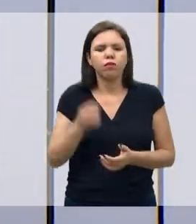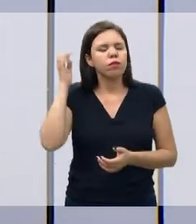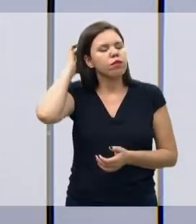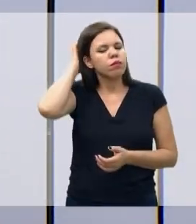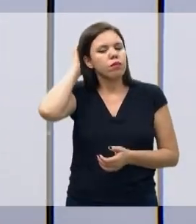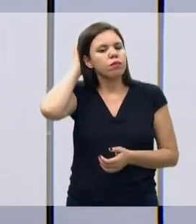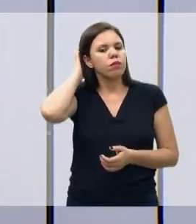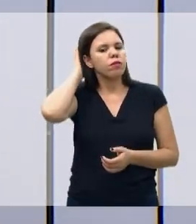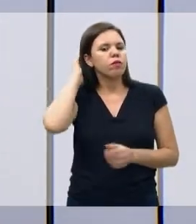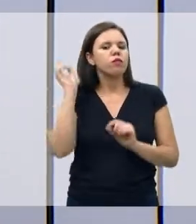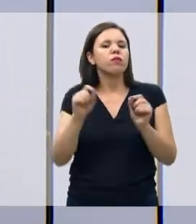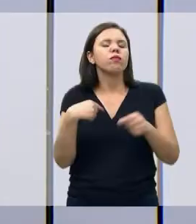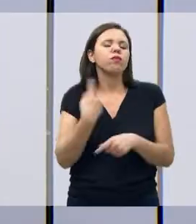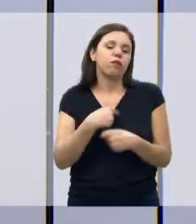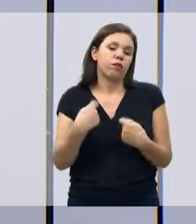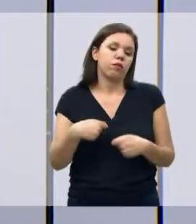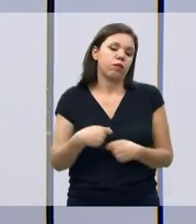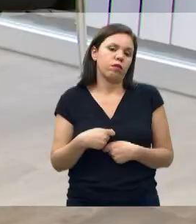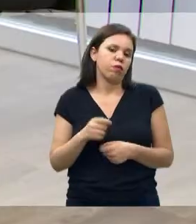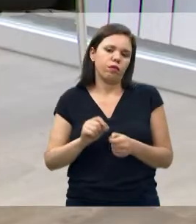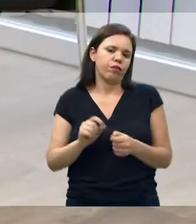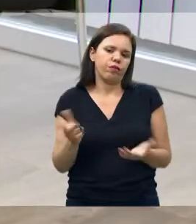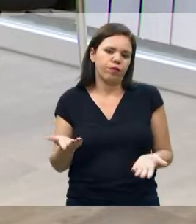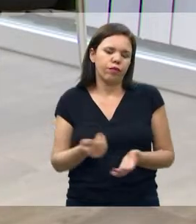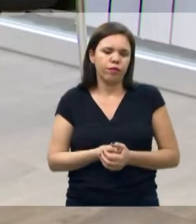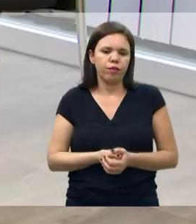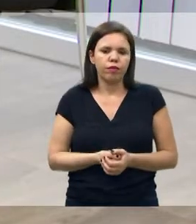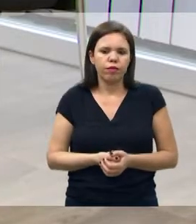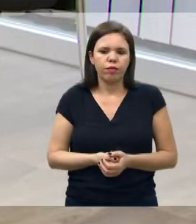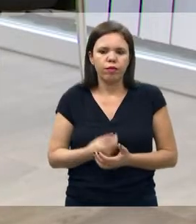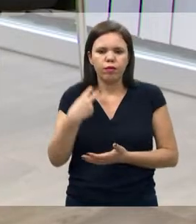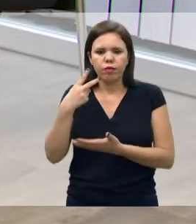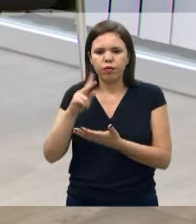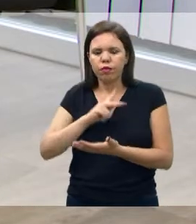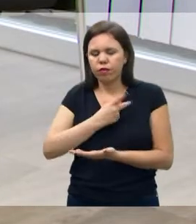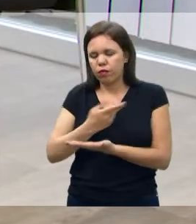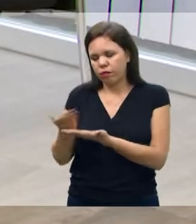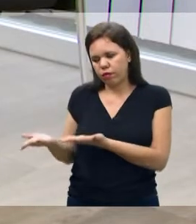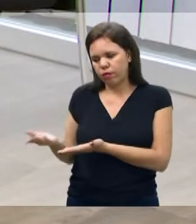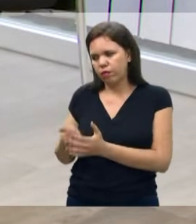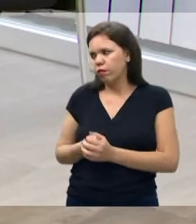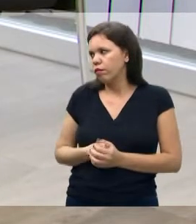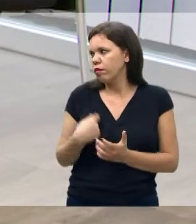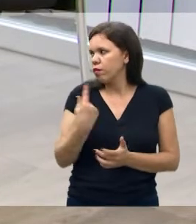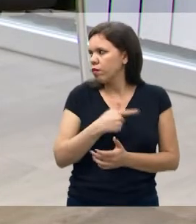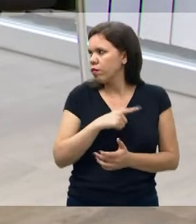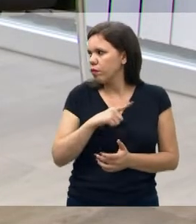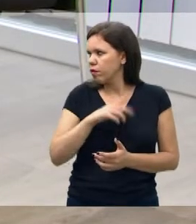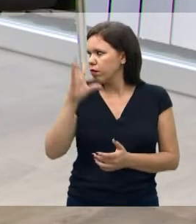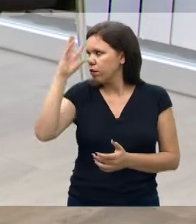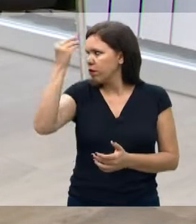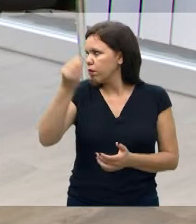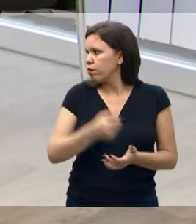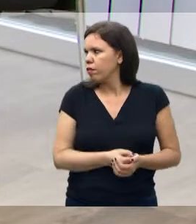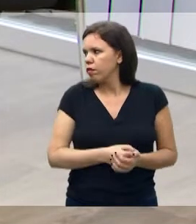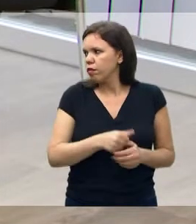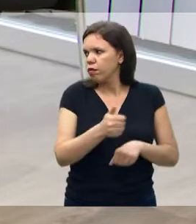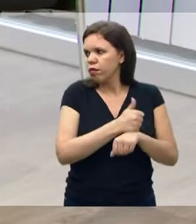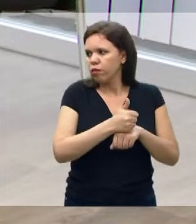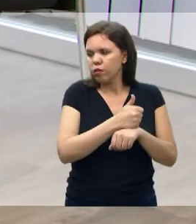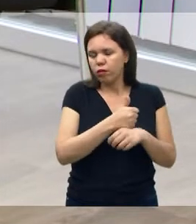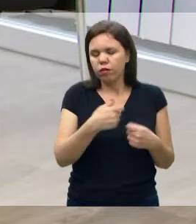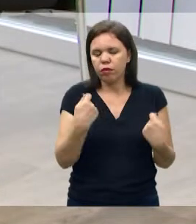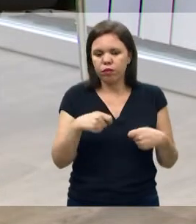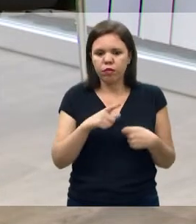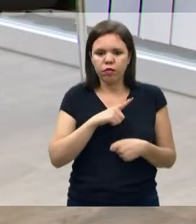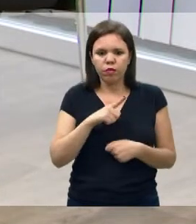que nós precisamos. E eles não fizeram. Vereador. Nós temos que entender que o profissional ele